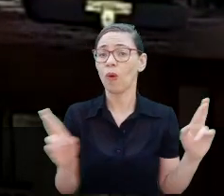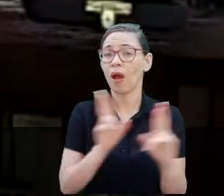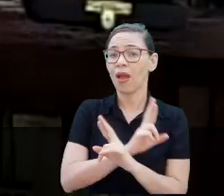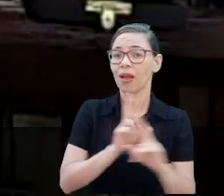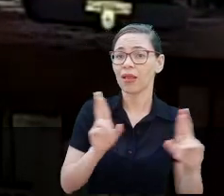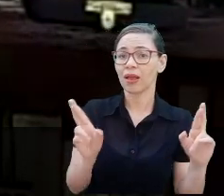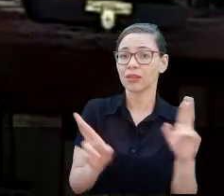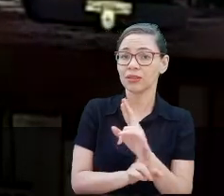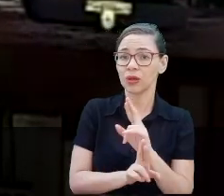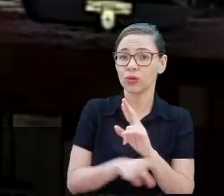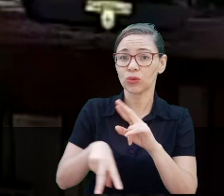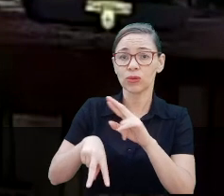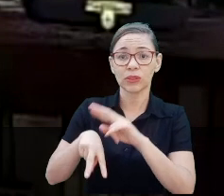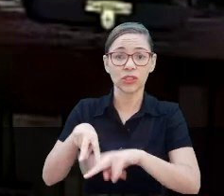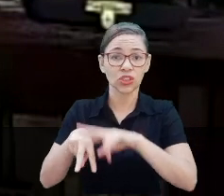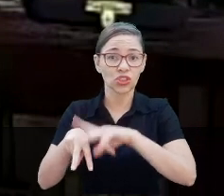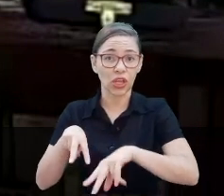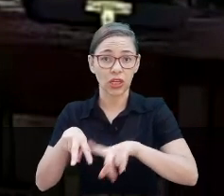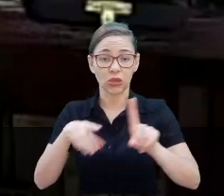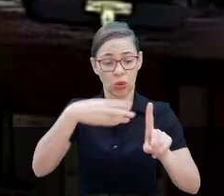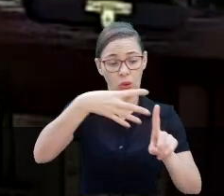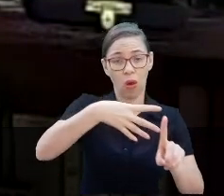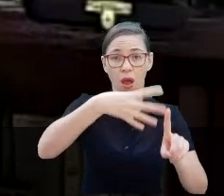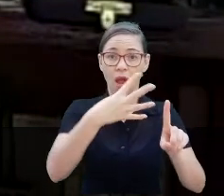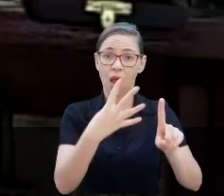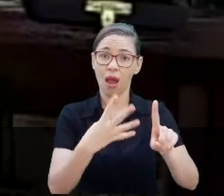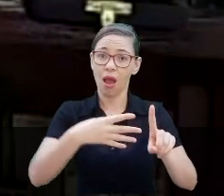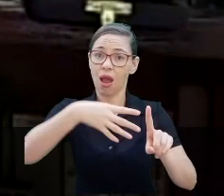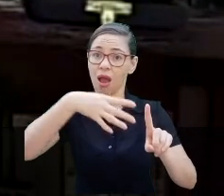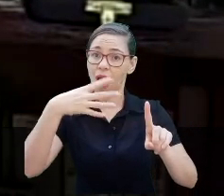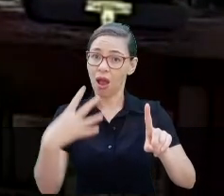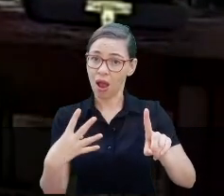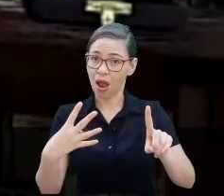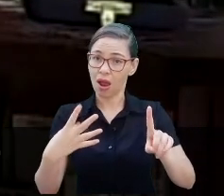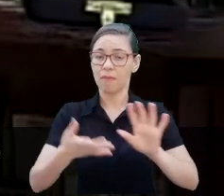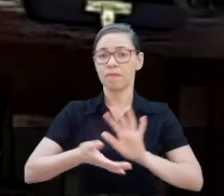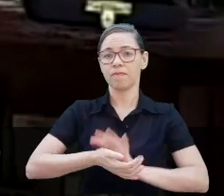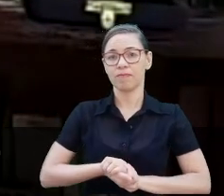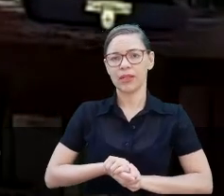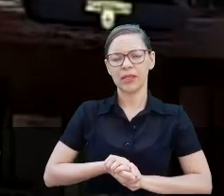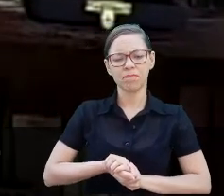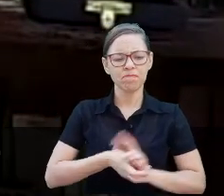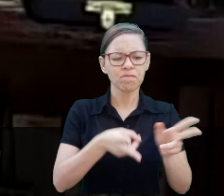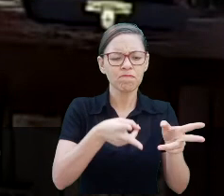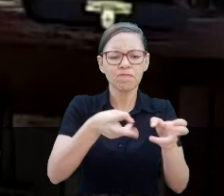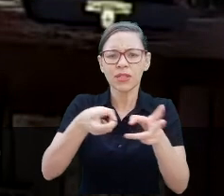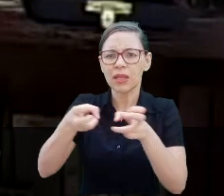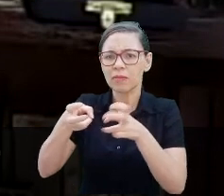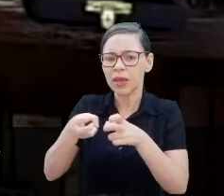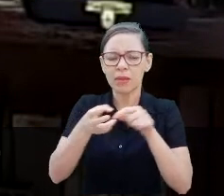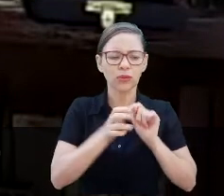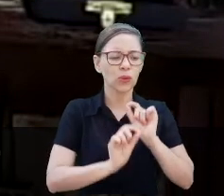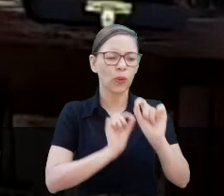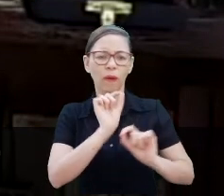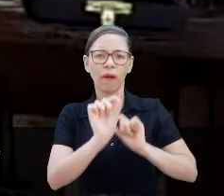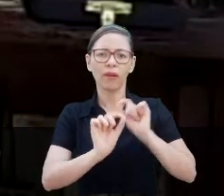como a gente chama esses diferentes grupos que no Brasil costumam chamar de LGBTI. Avaliamos algumas